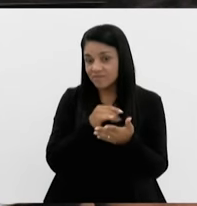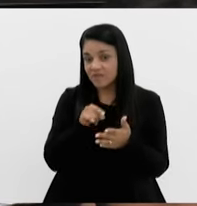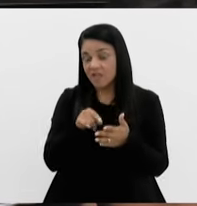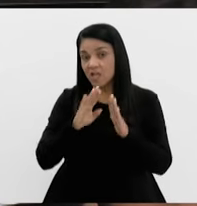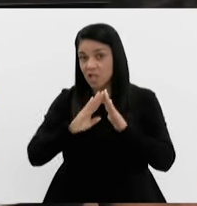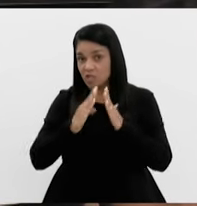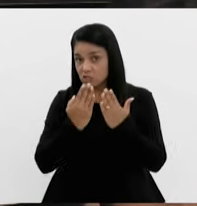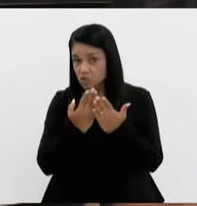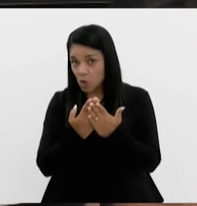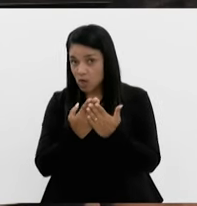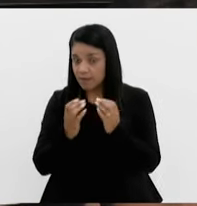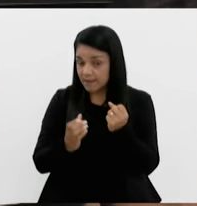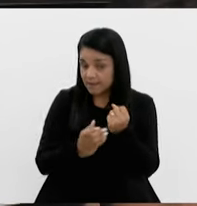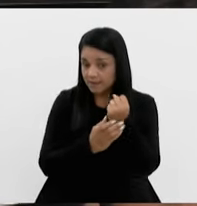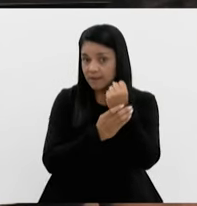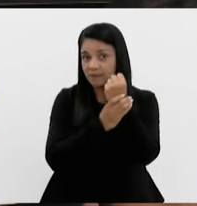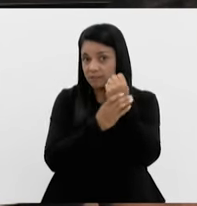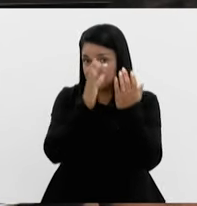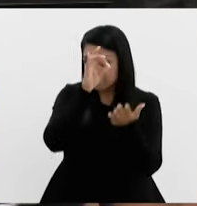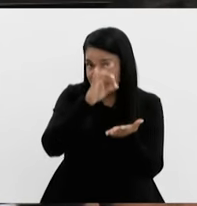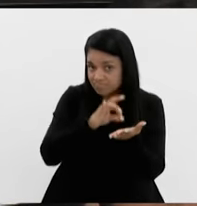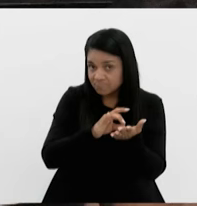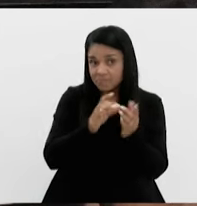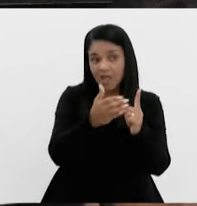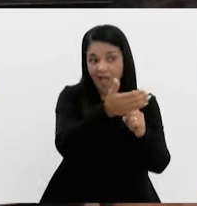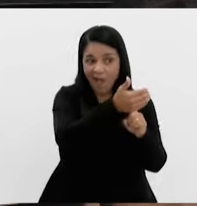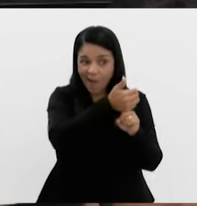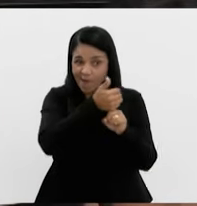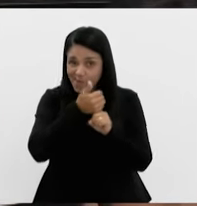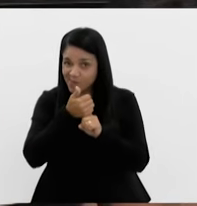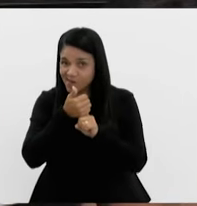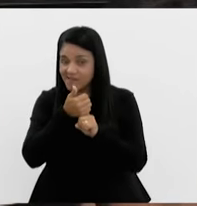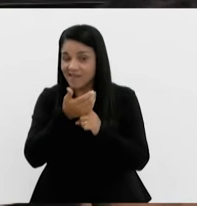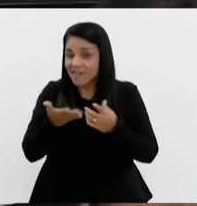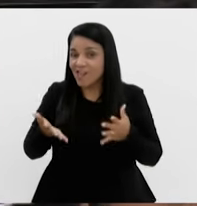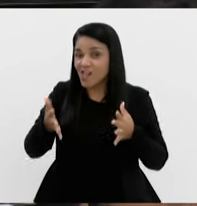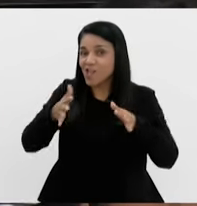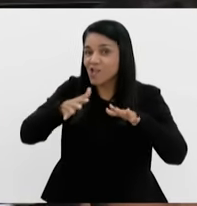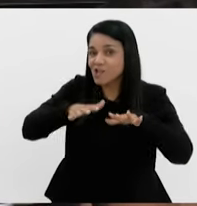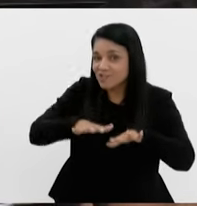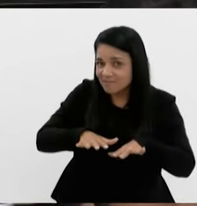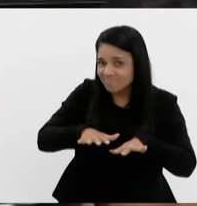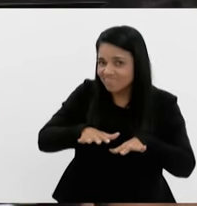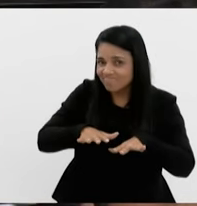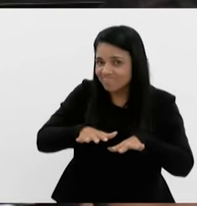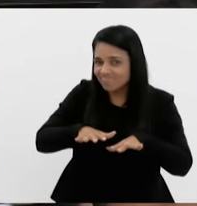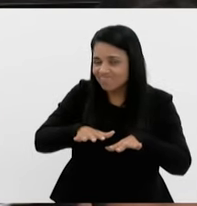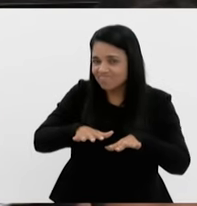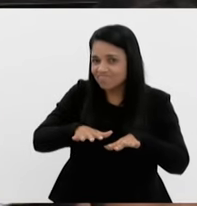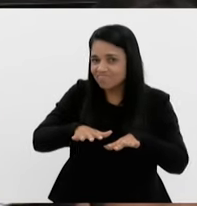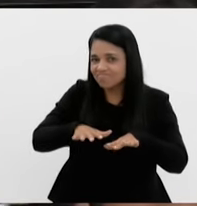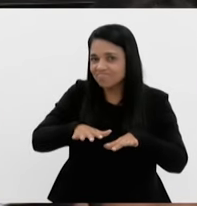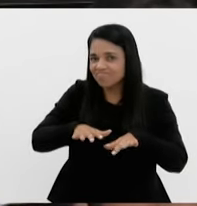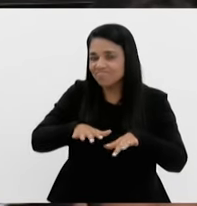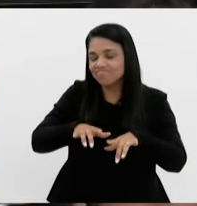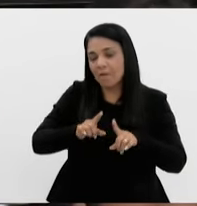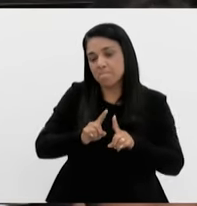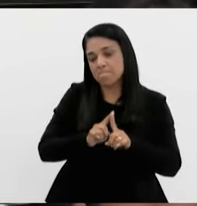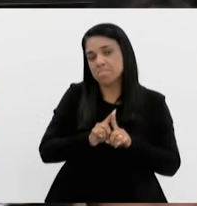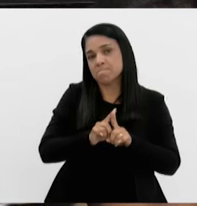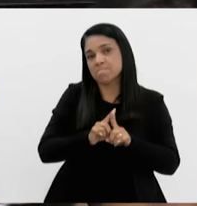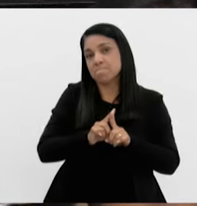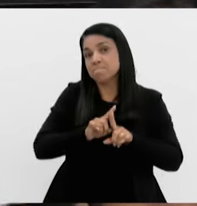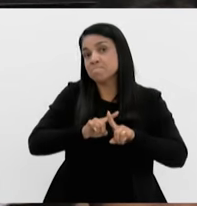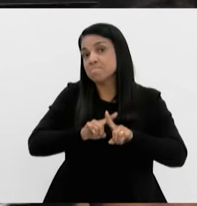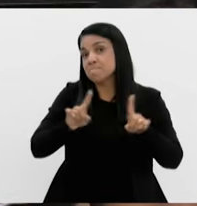acolher que deveria dar todas as condições de inclusão se torna uma escola da inclusão